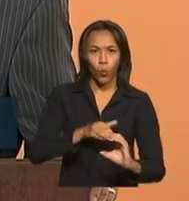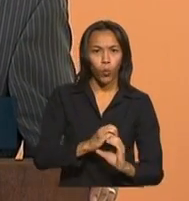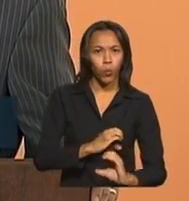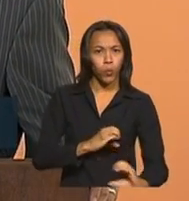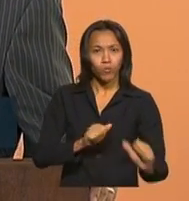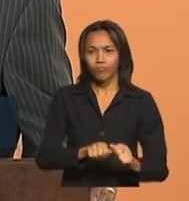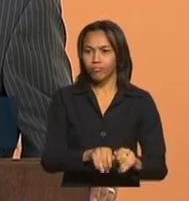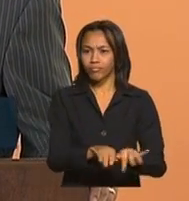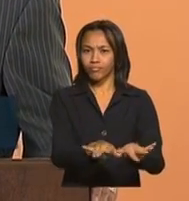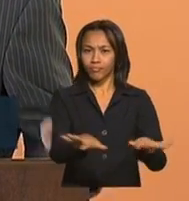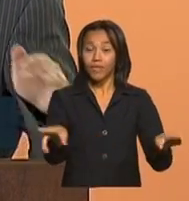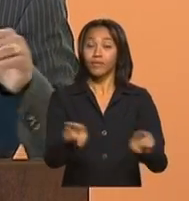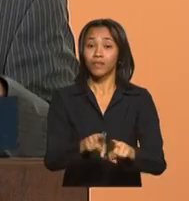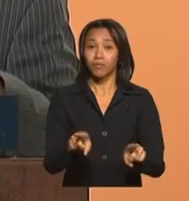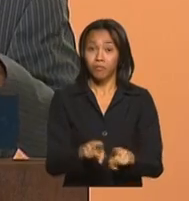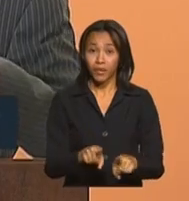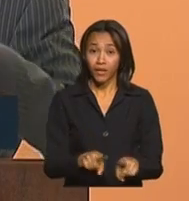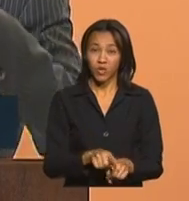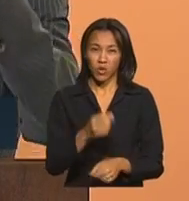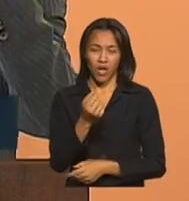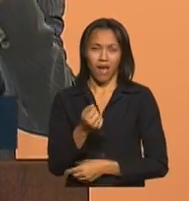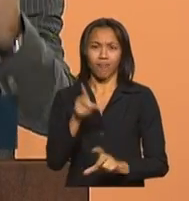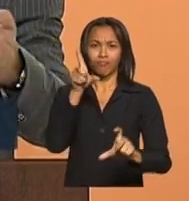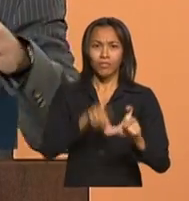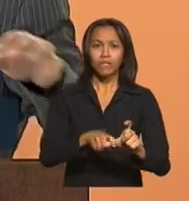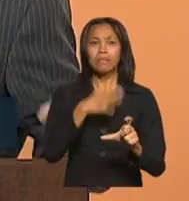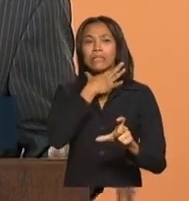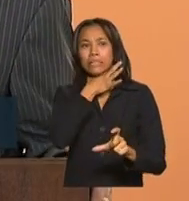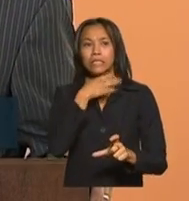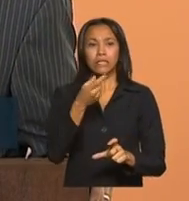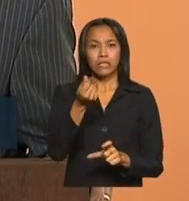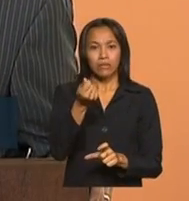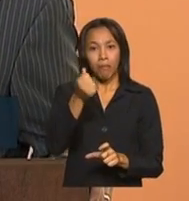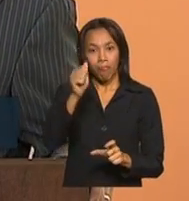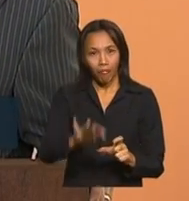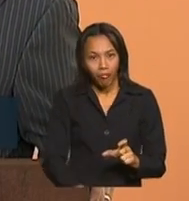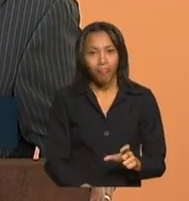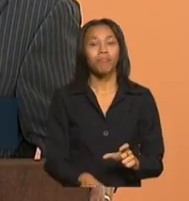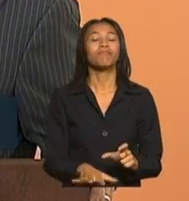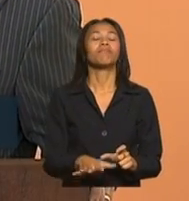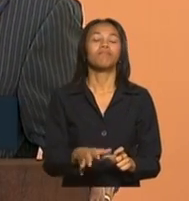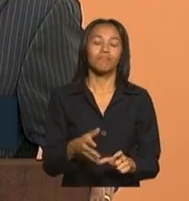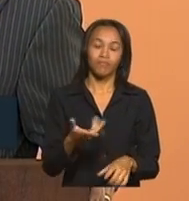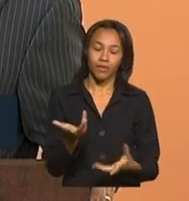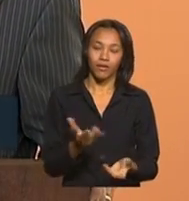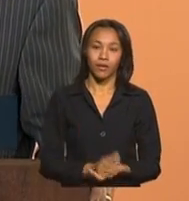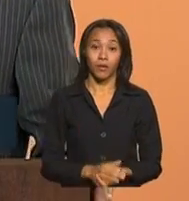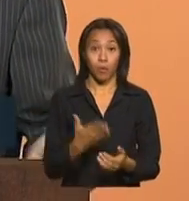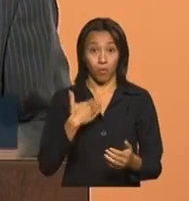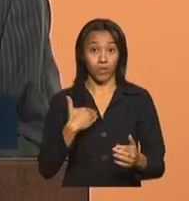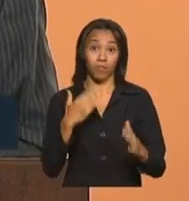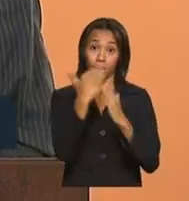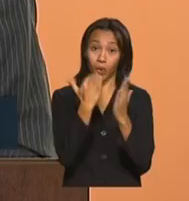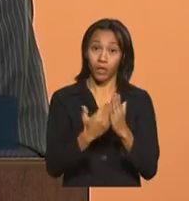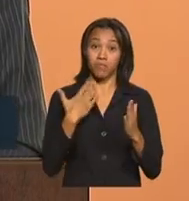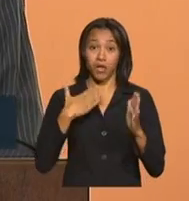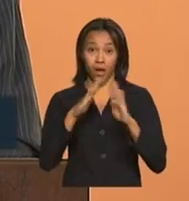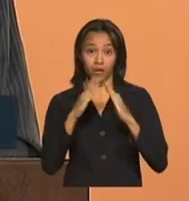o déficit habitacional tem caído por conta da ampliação de programas como Minha Casa Minha